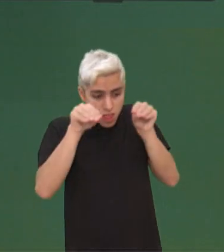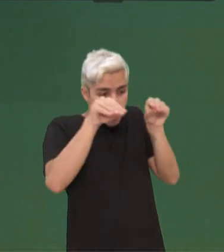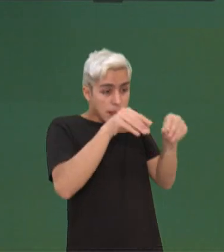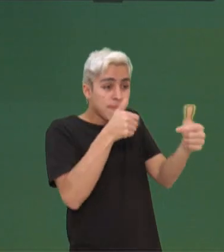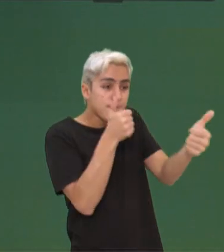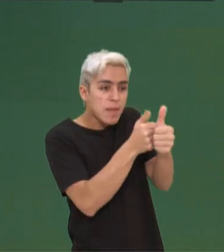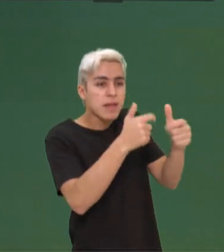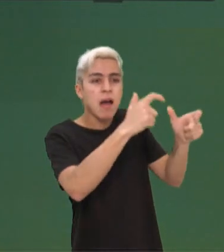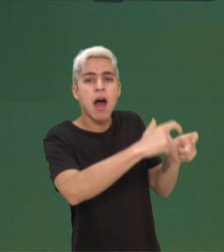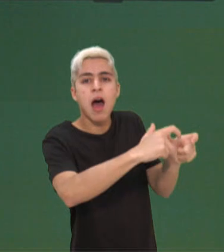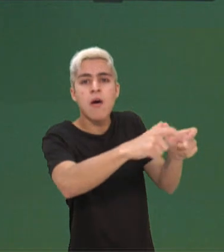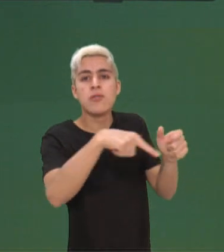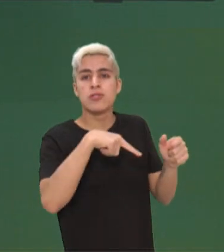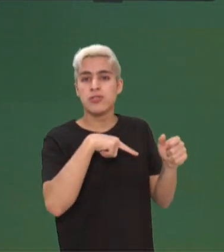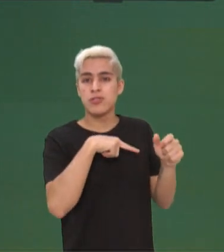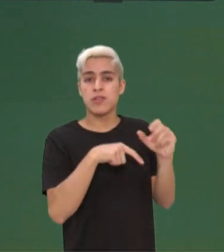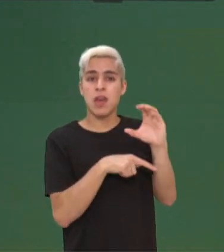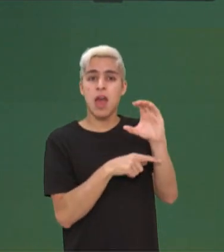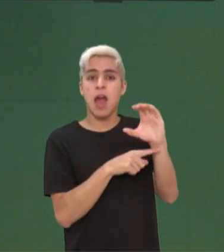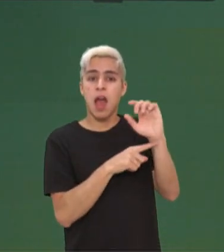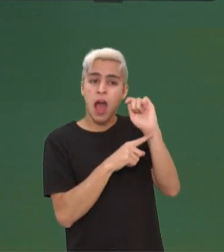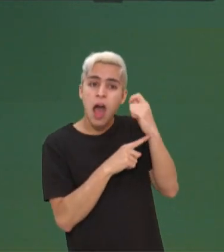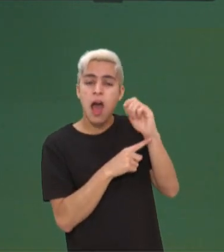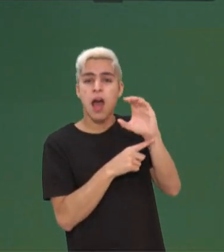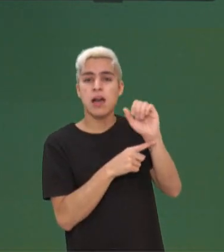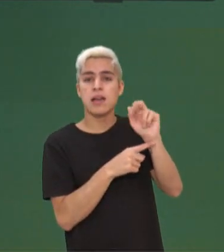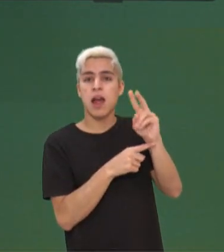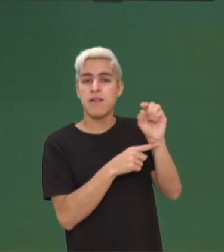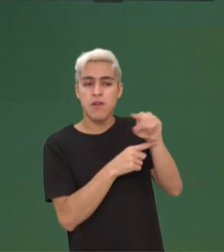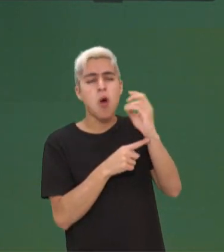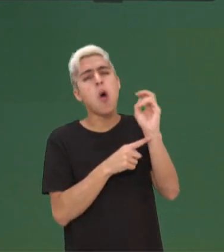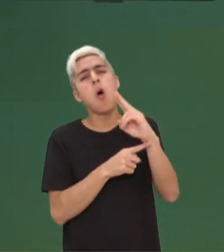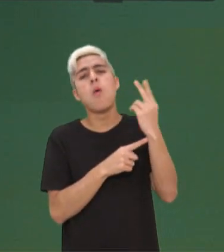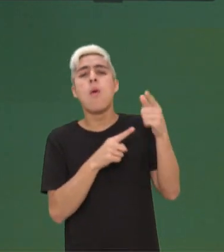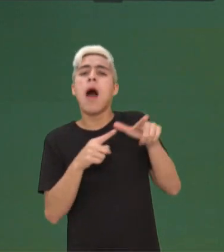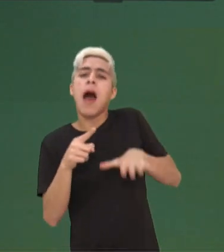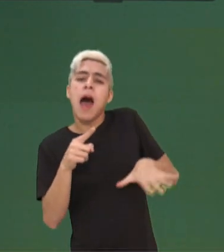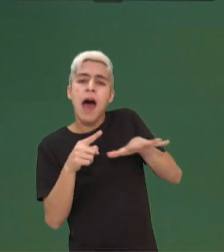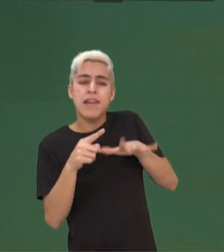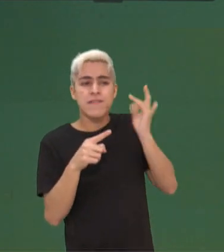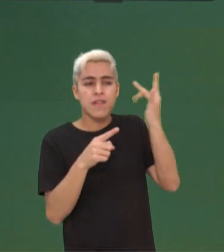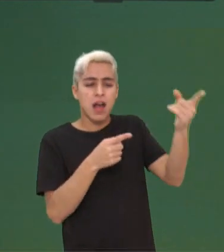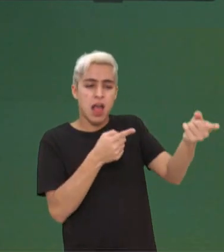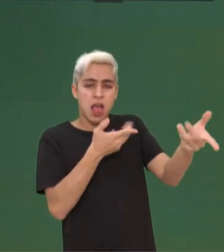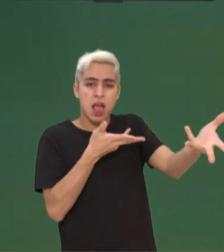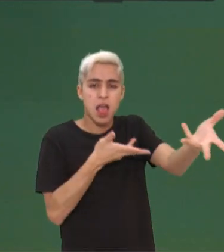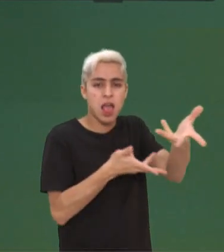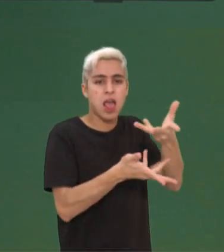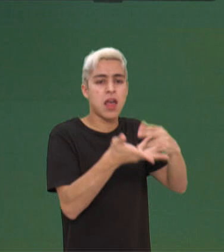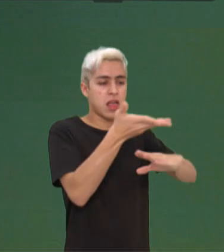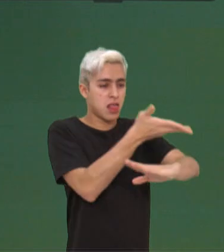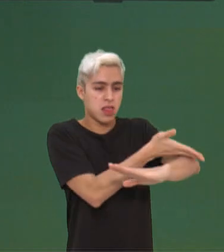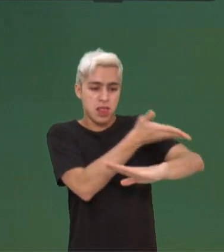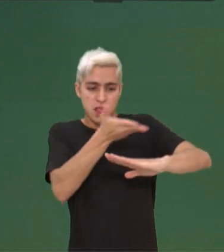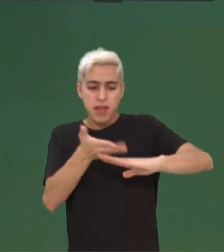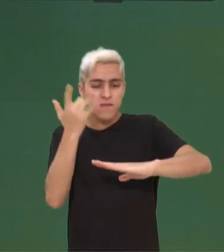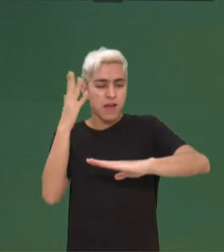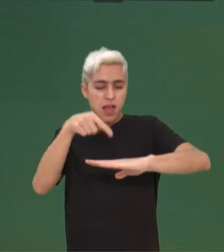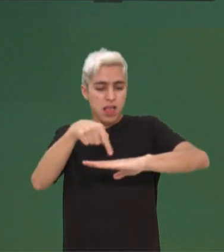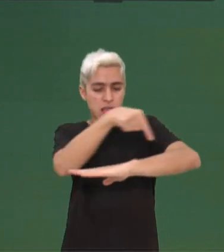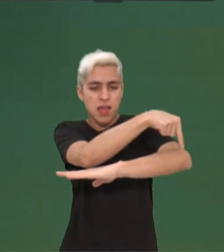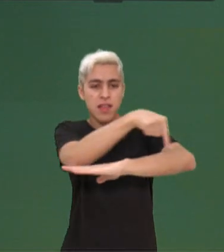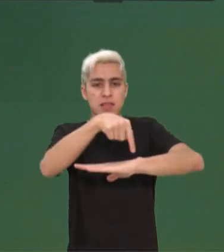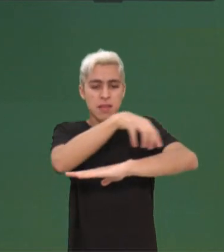das reservas ou em áreas que ficasse mais fácil receber essa matéria-prima. E aí elas se concentram